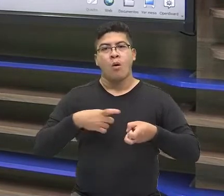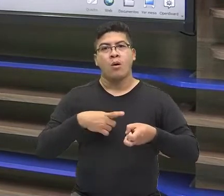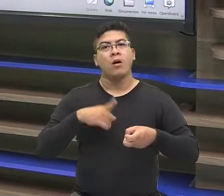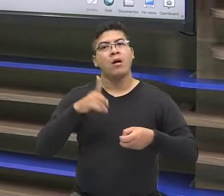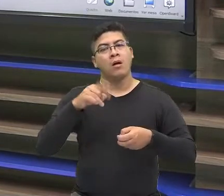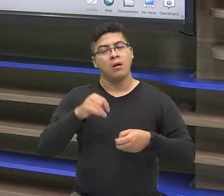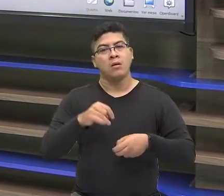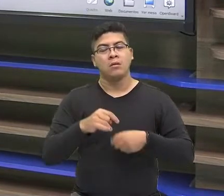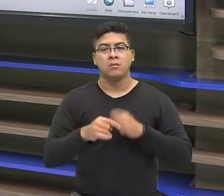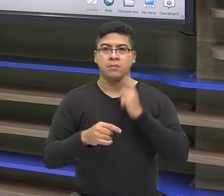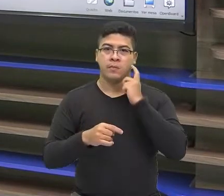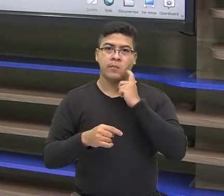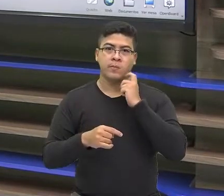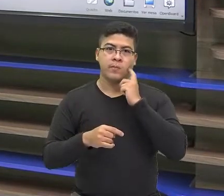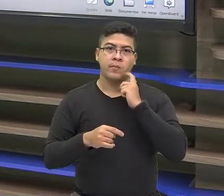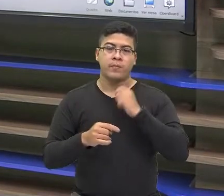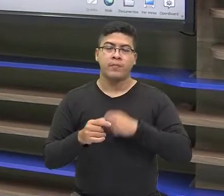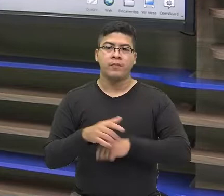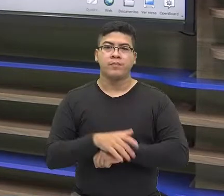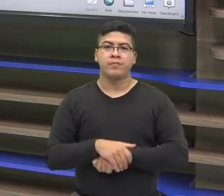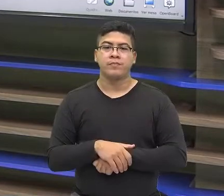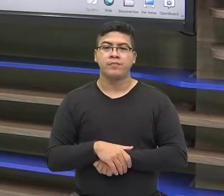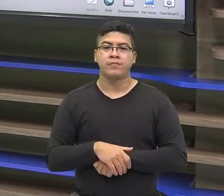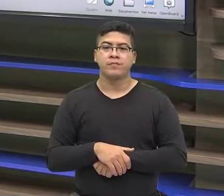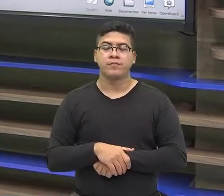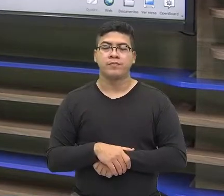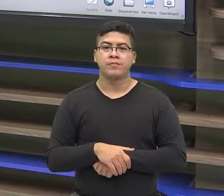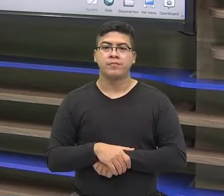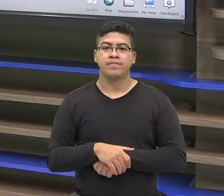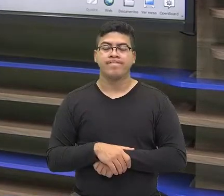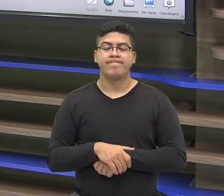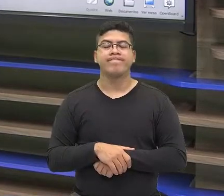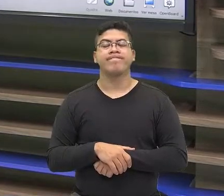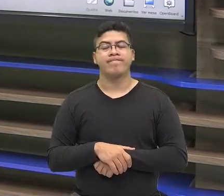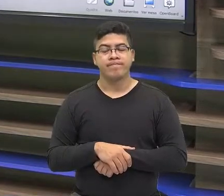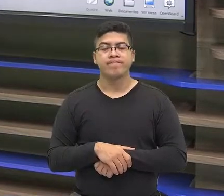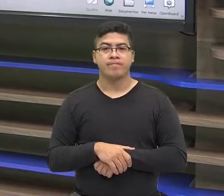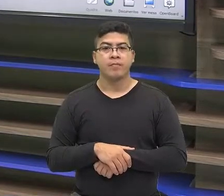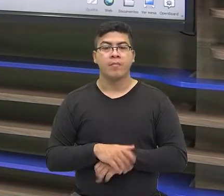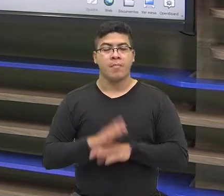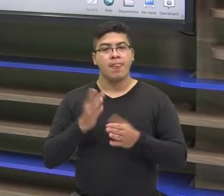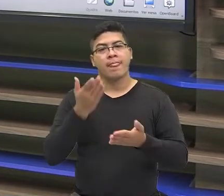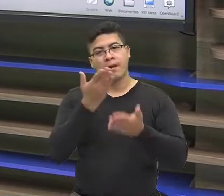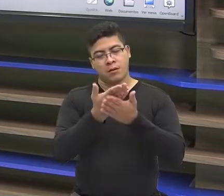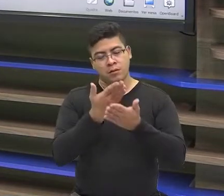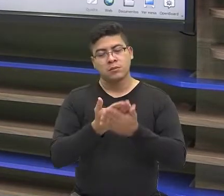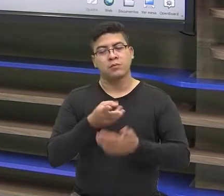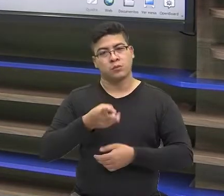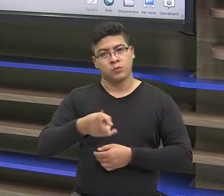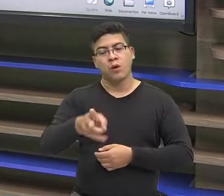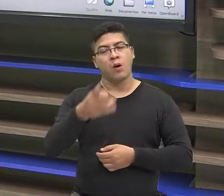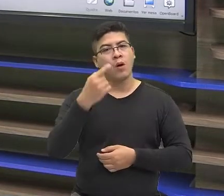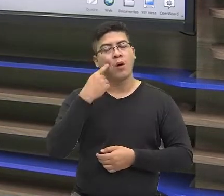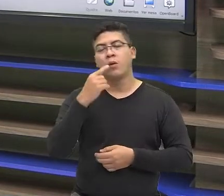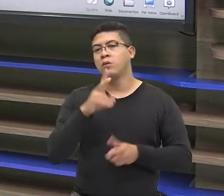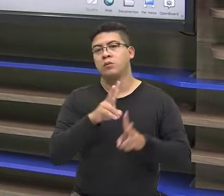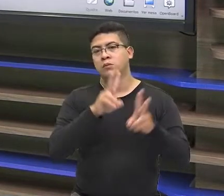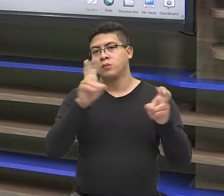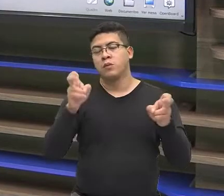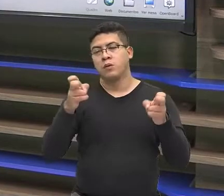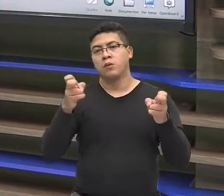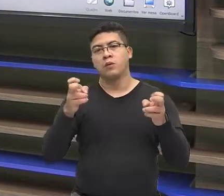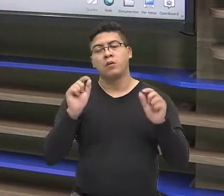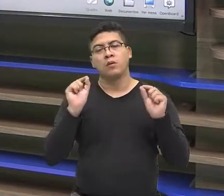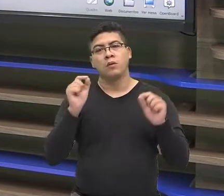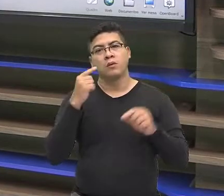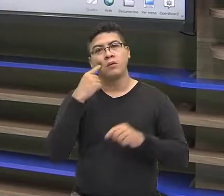analogia com o Jeca Tatu, ok? Mas vamos estudar um pouquinho mais aí sobre esse tema